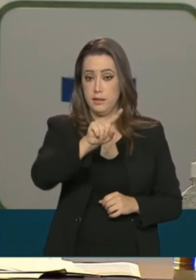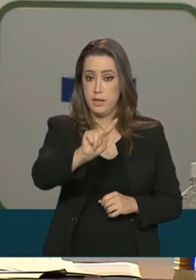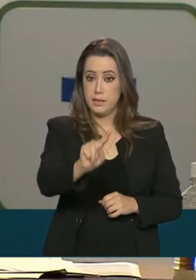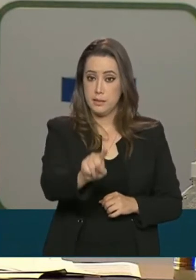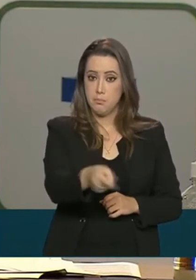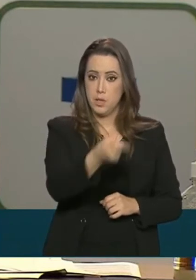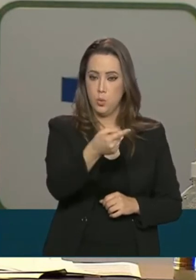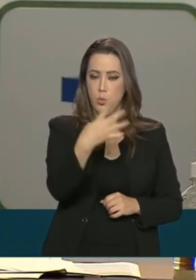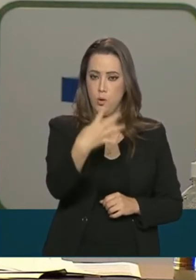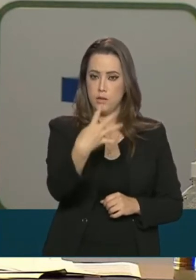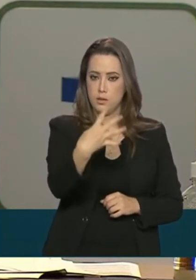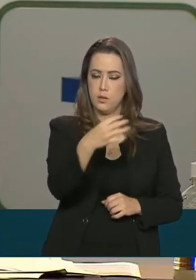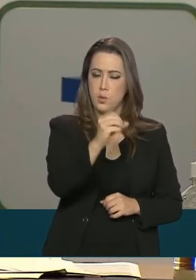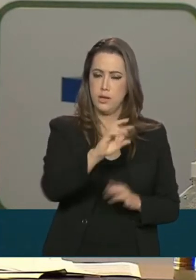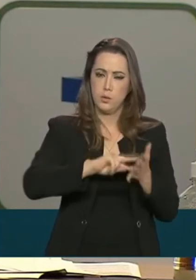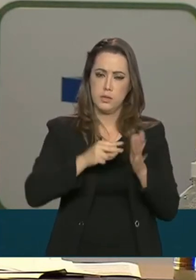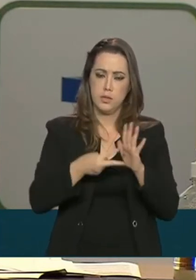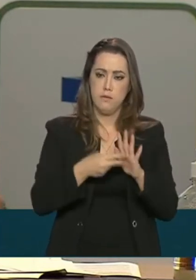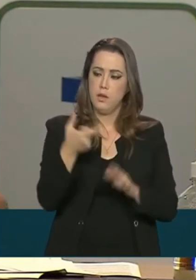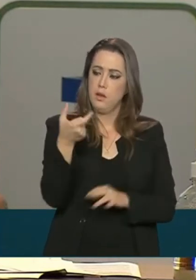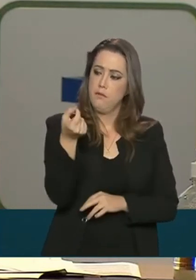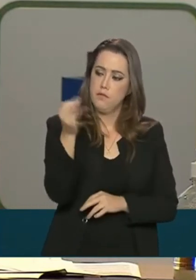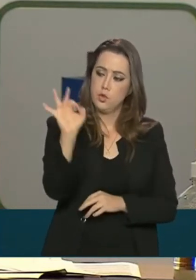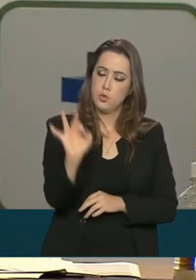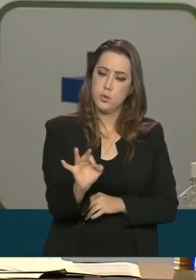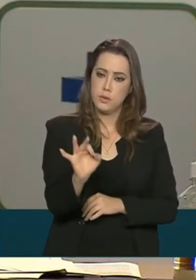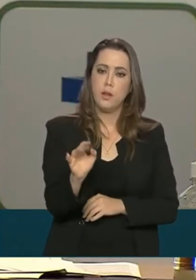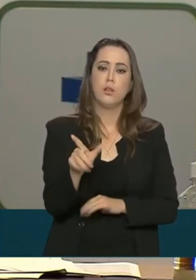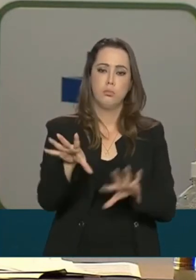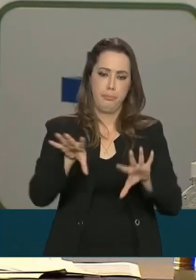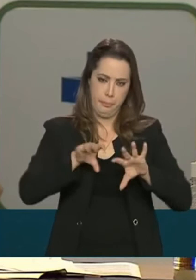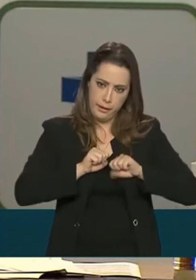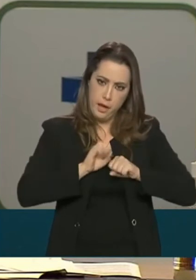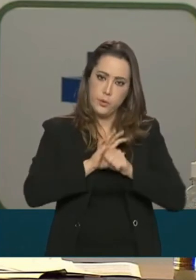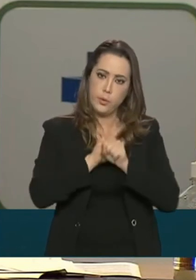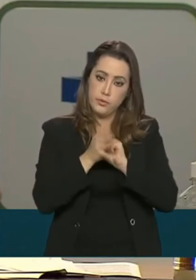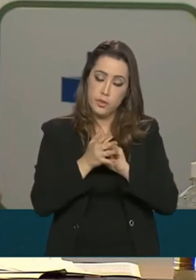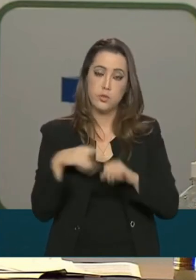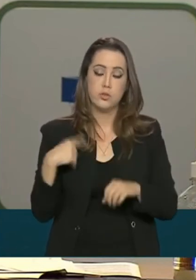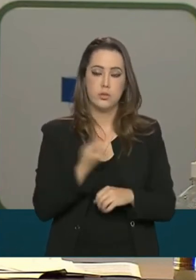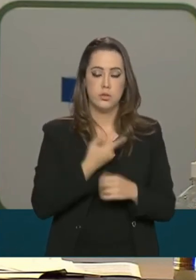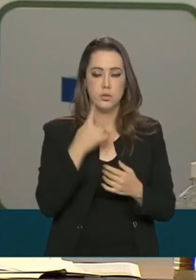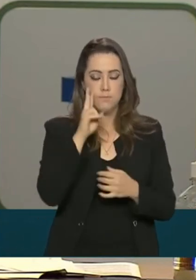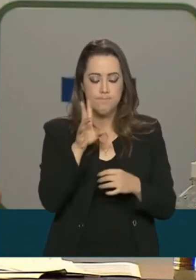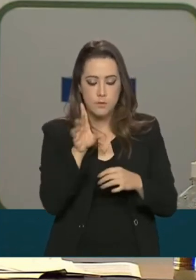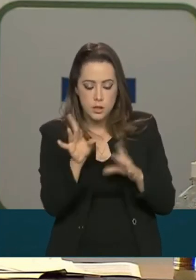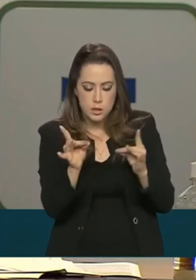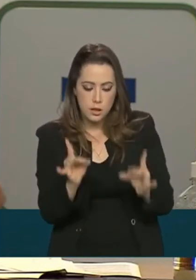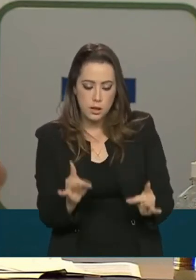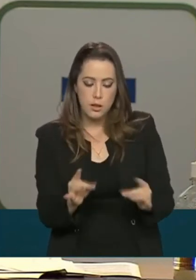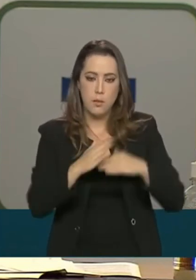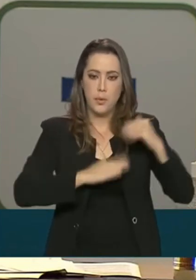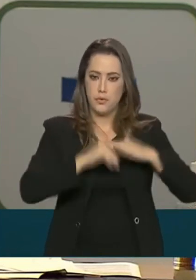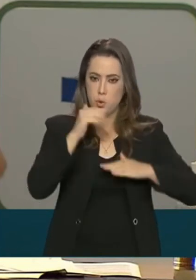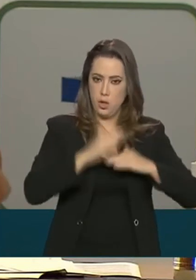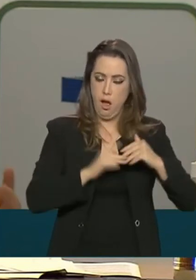173.440, o que representa 22%, foram confirmados por Covid. E quando a gente abre para a classe